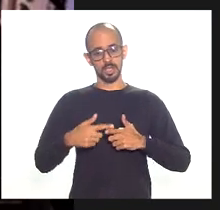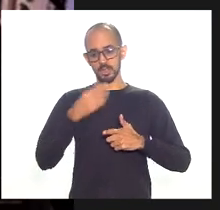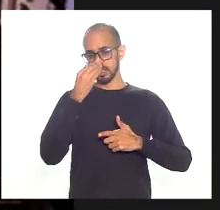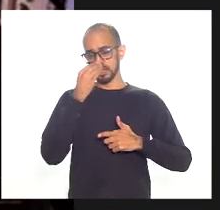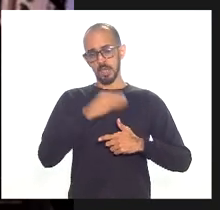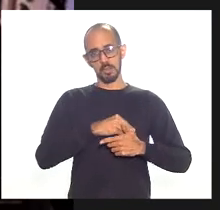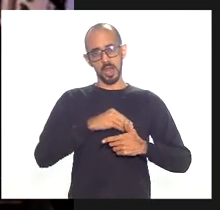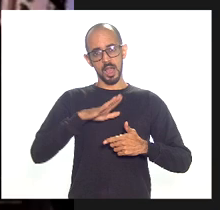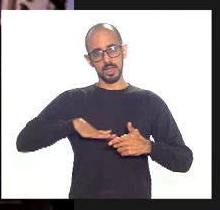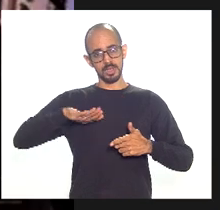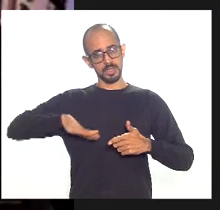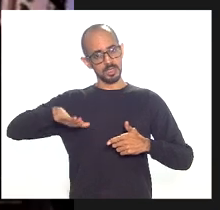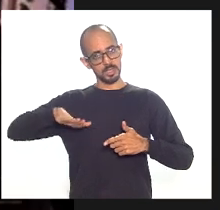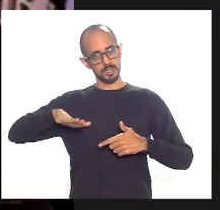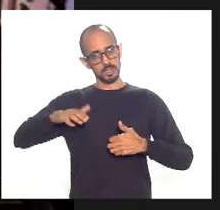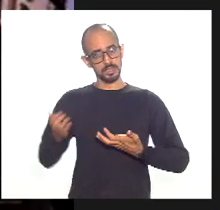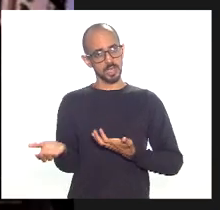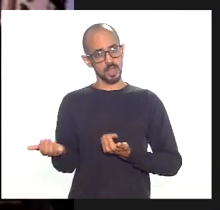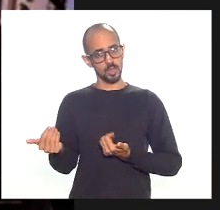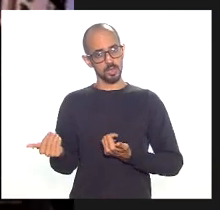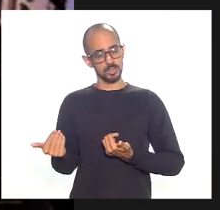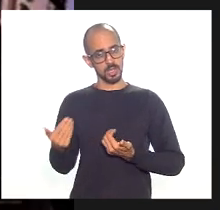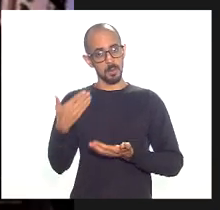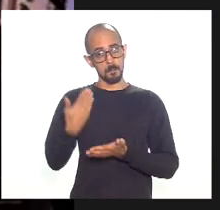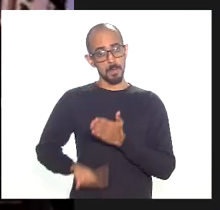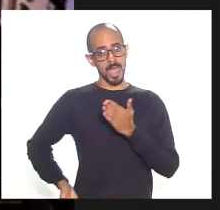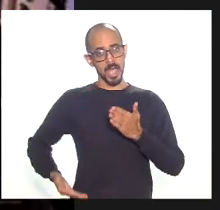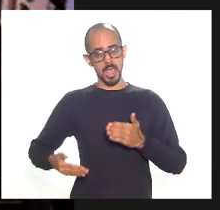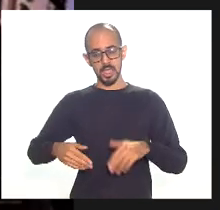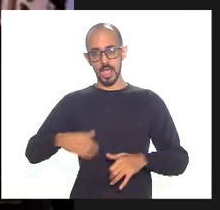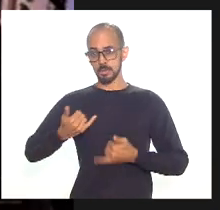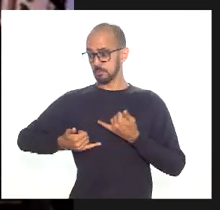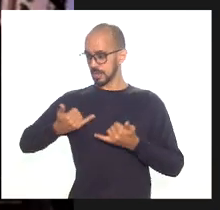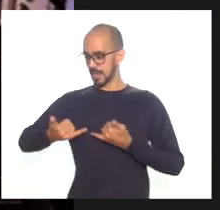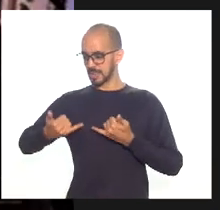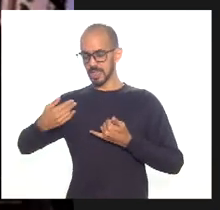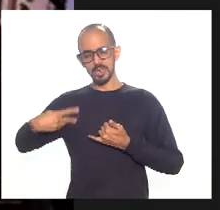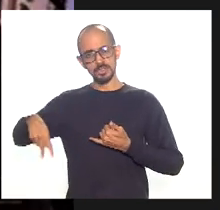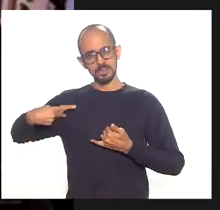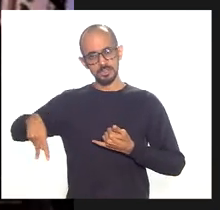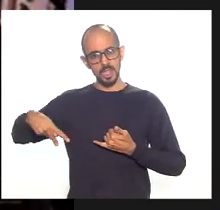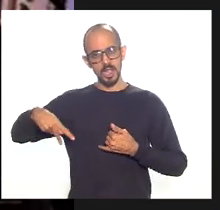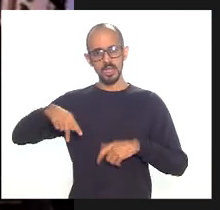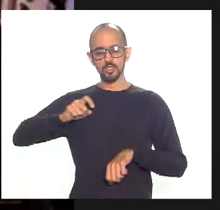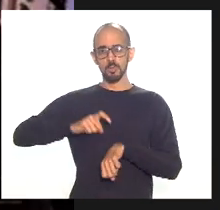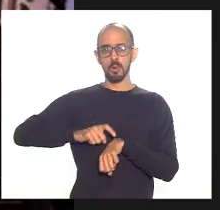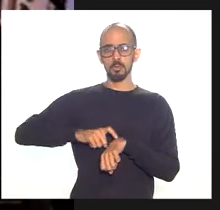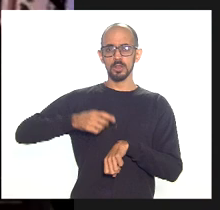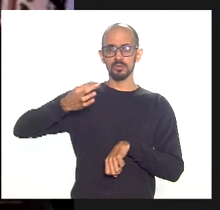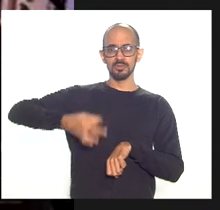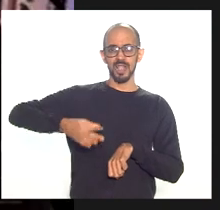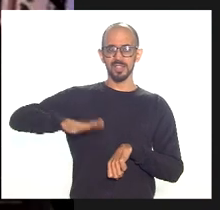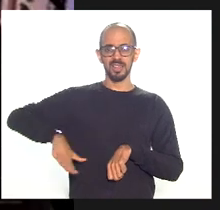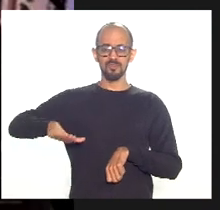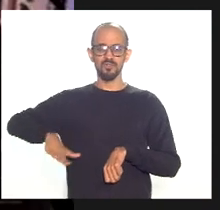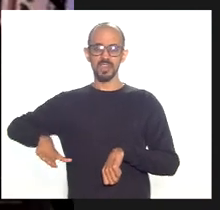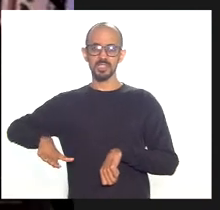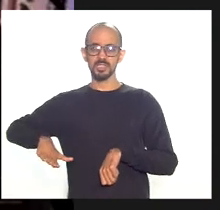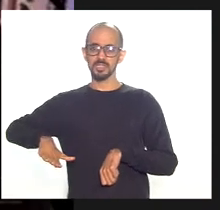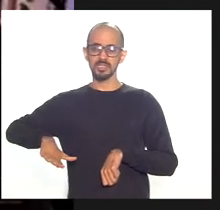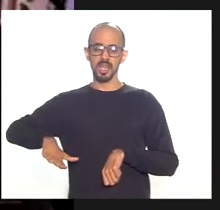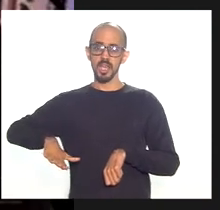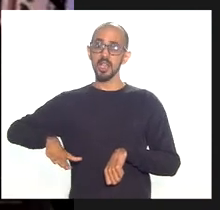adolescentes percam a sua infância e a sua adolescência é deixar que a nossa sociedade corra o risco de não